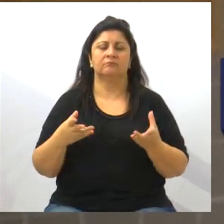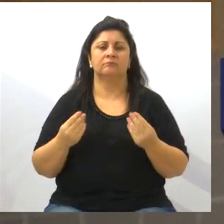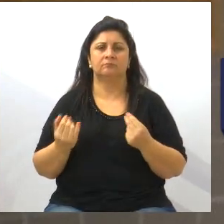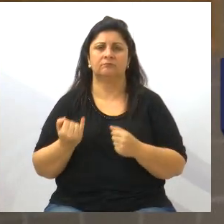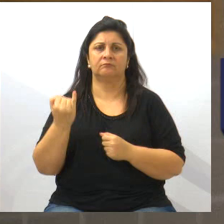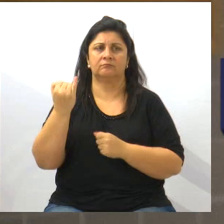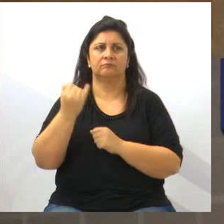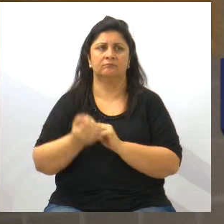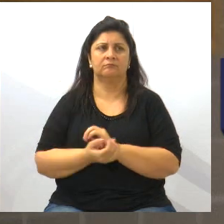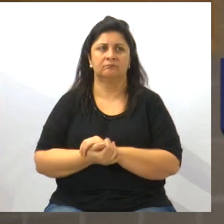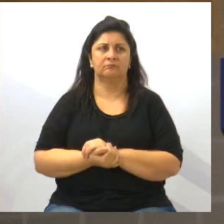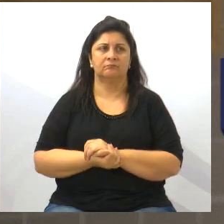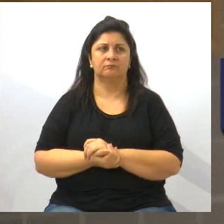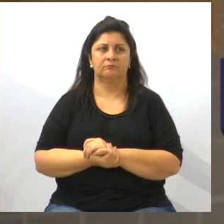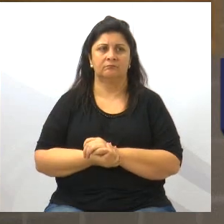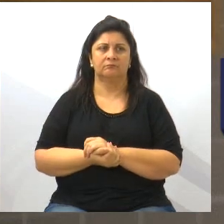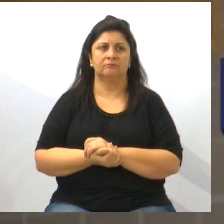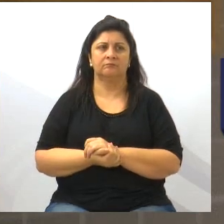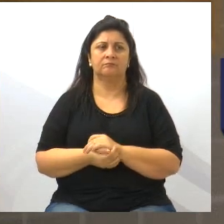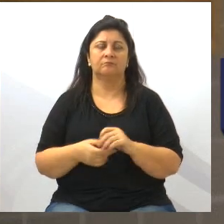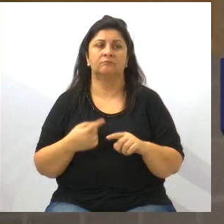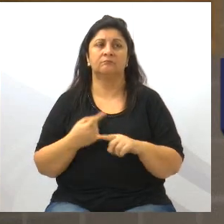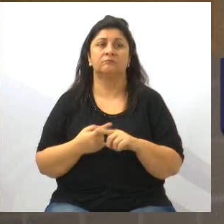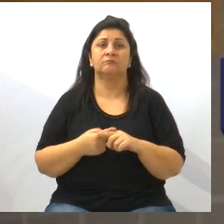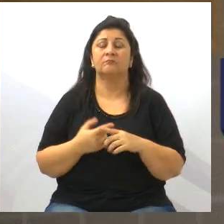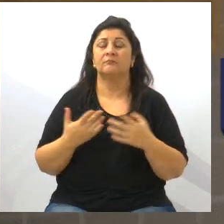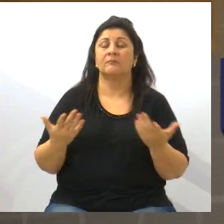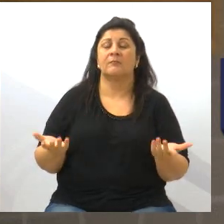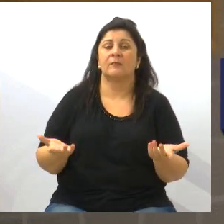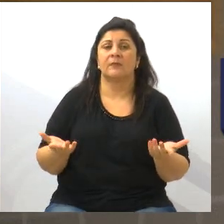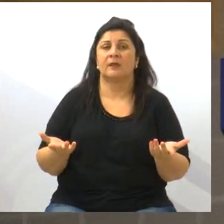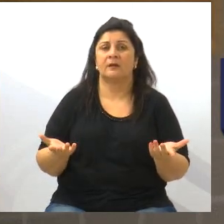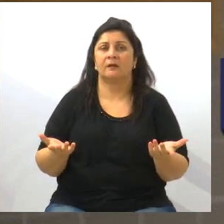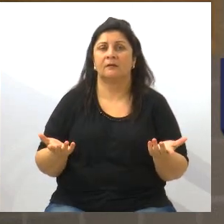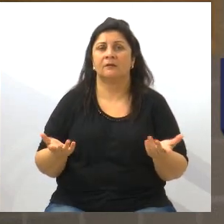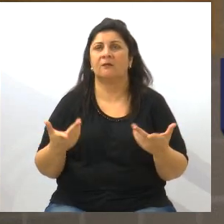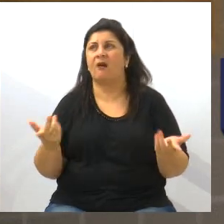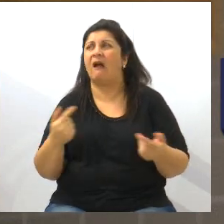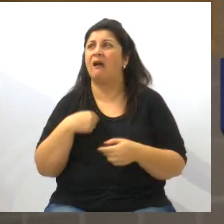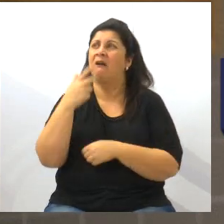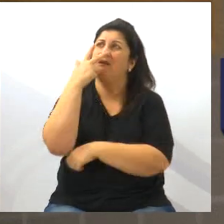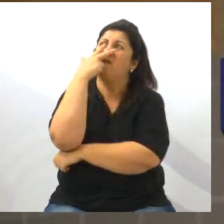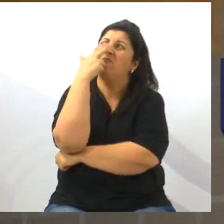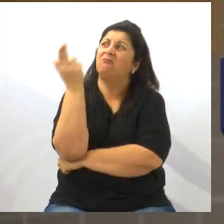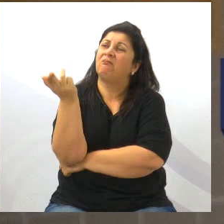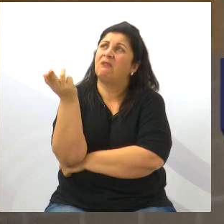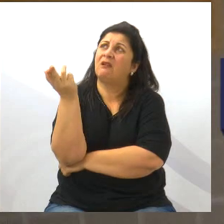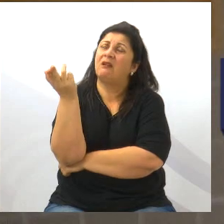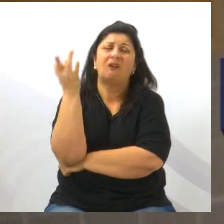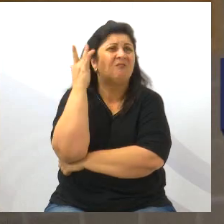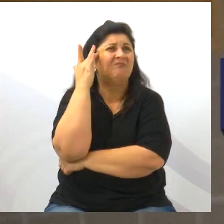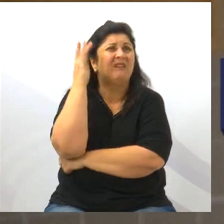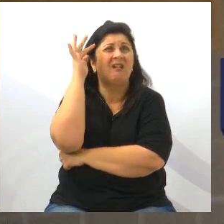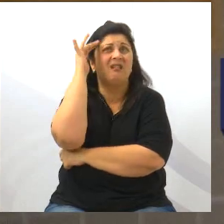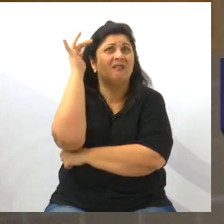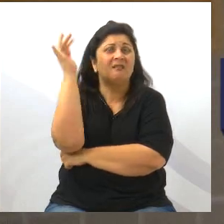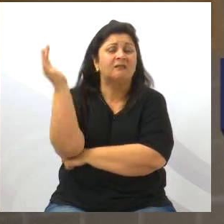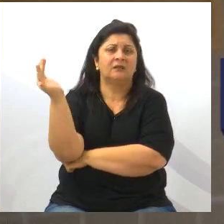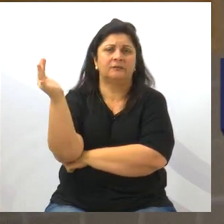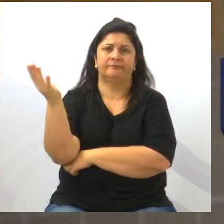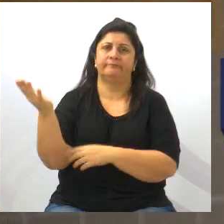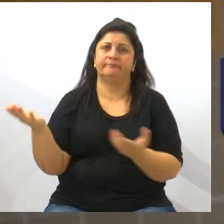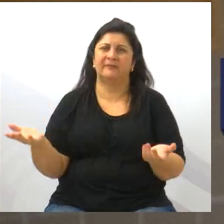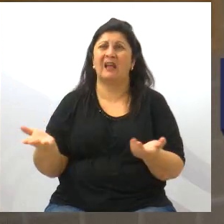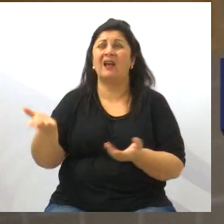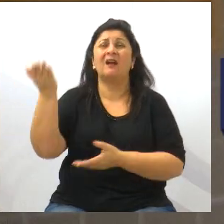nos conselhos, sabe? Porque senão fica muito o achismo, ideias de que sempre